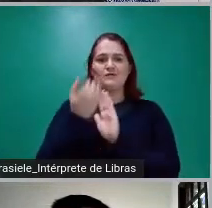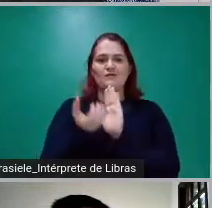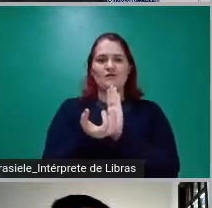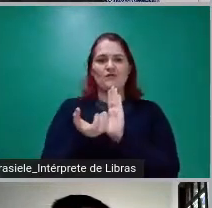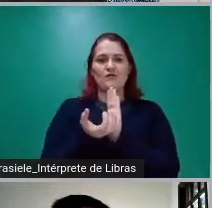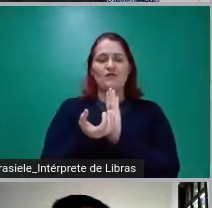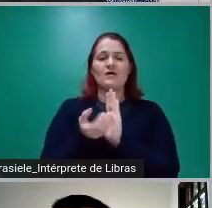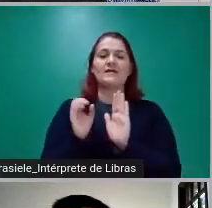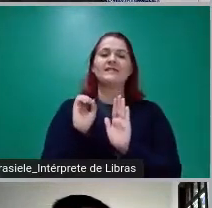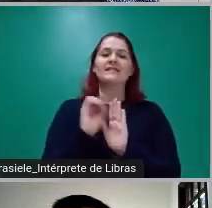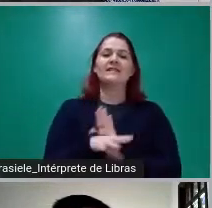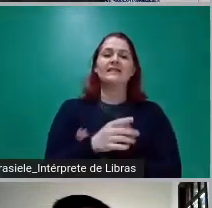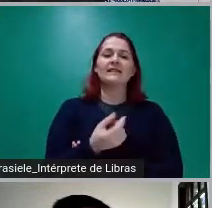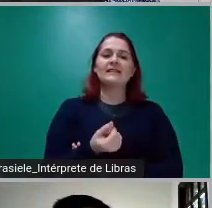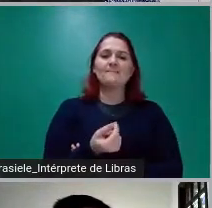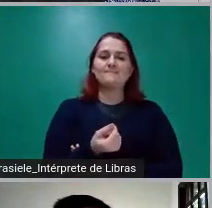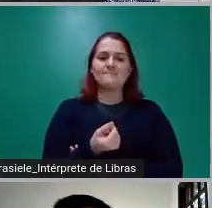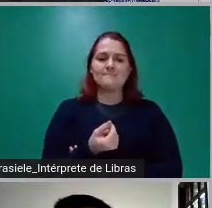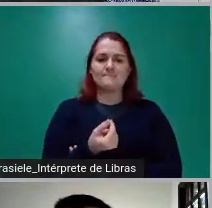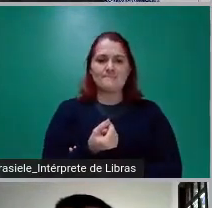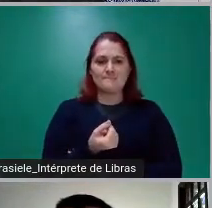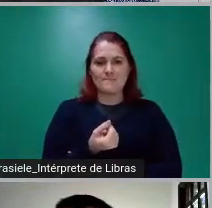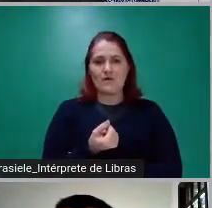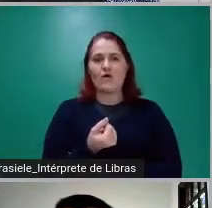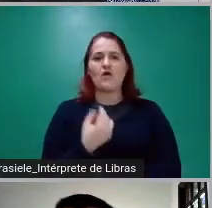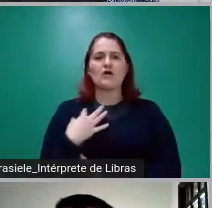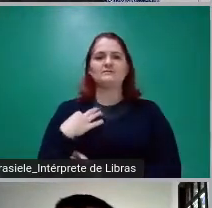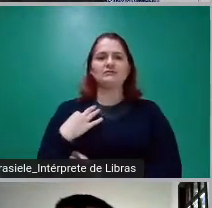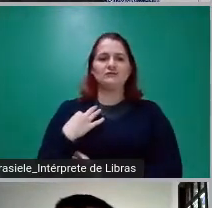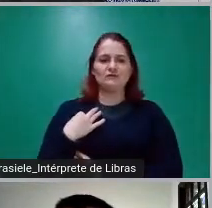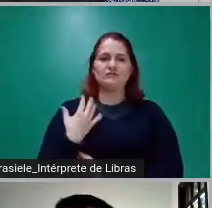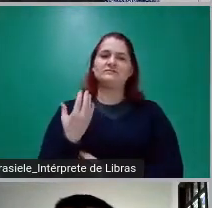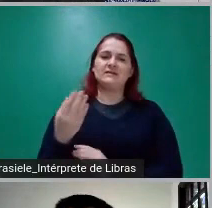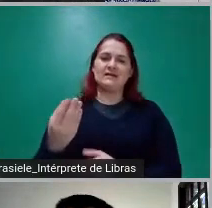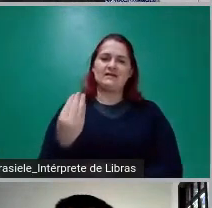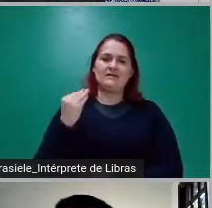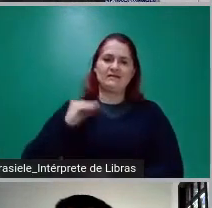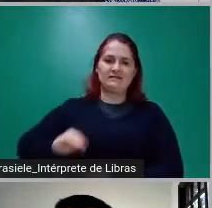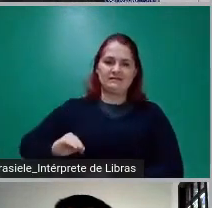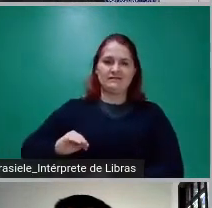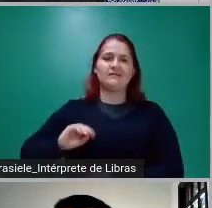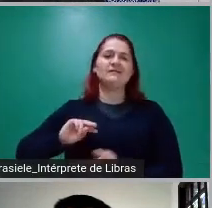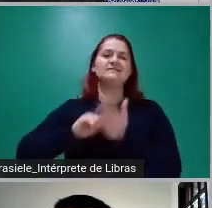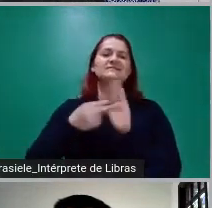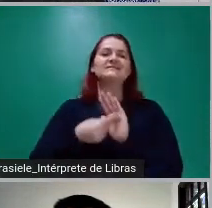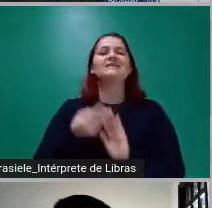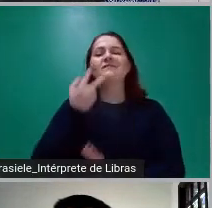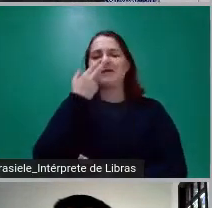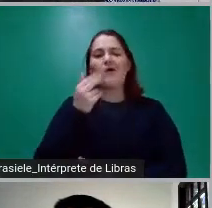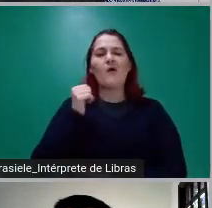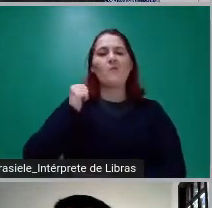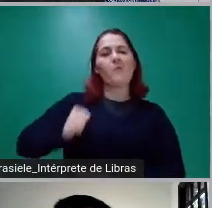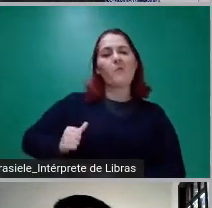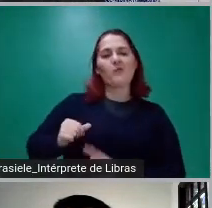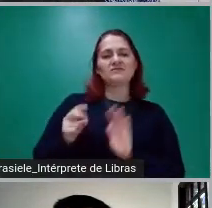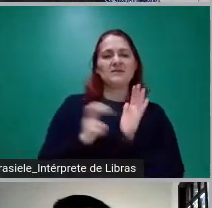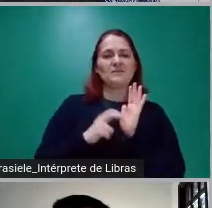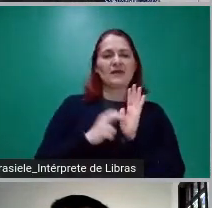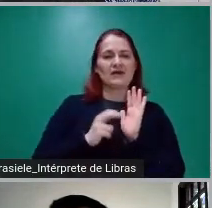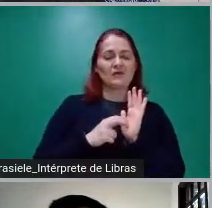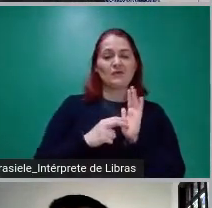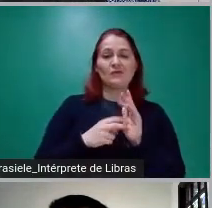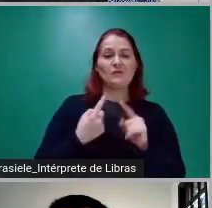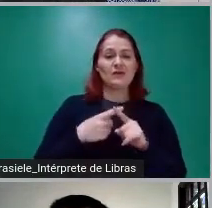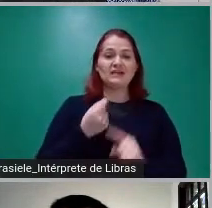vão substituir parcialmente essas operações compromissadas, que nada mais são do que uma bolsa banqueiro para transferir renda para o setor